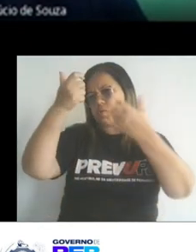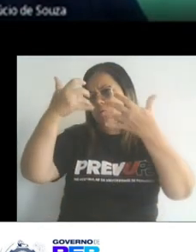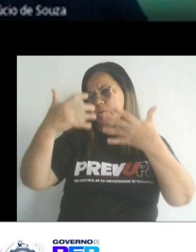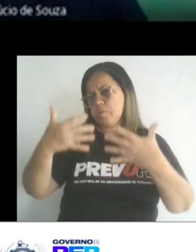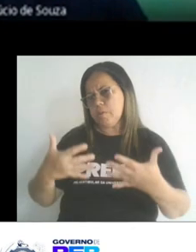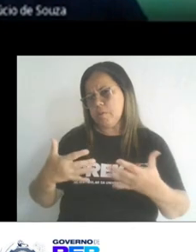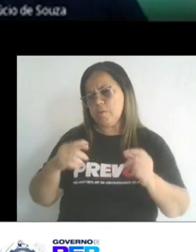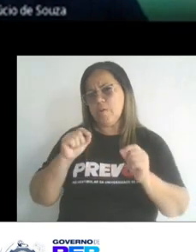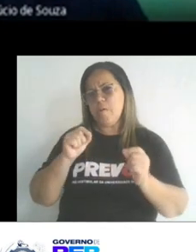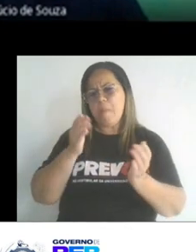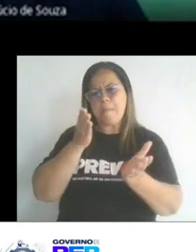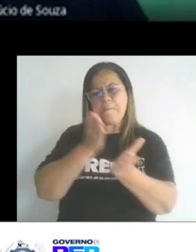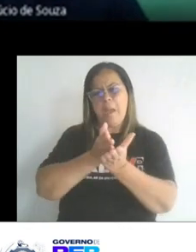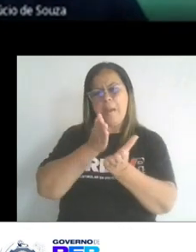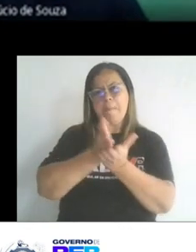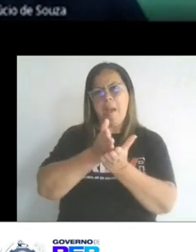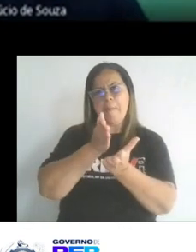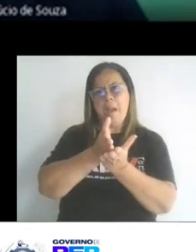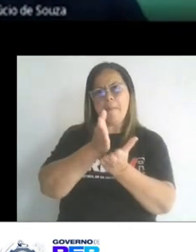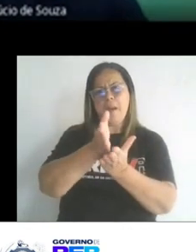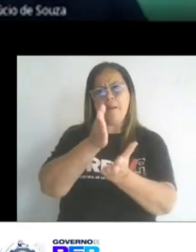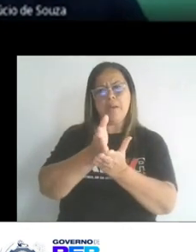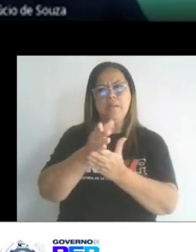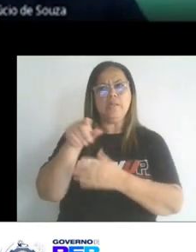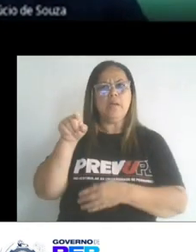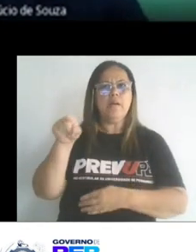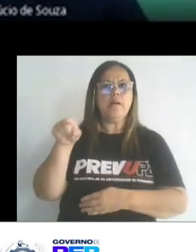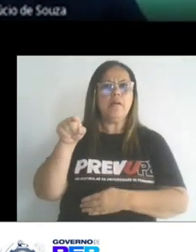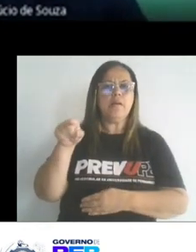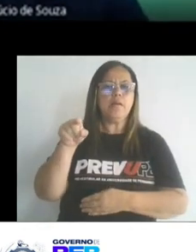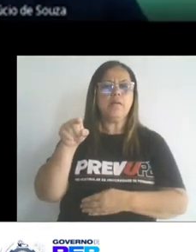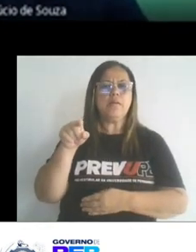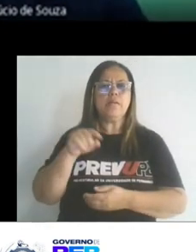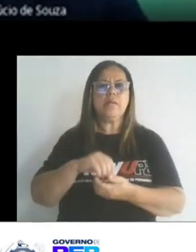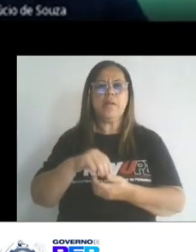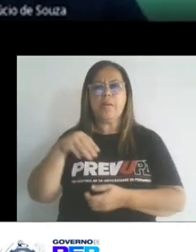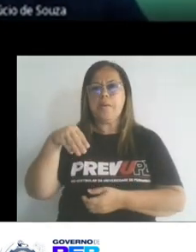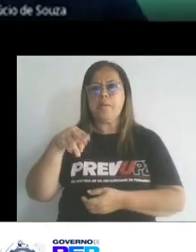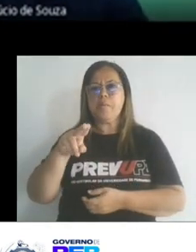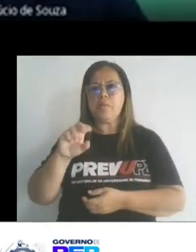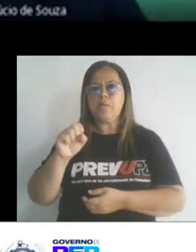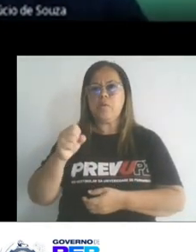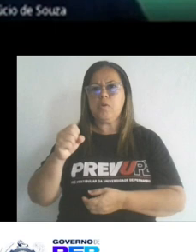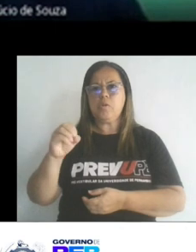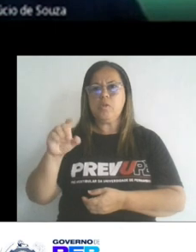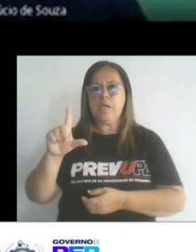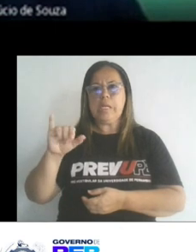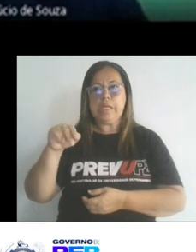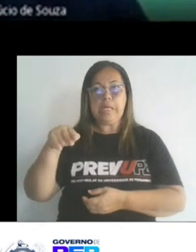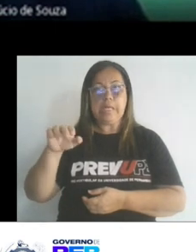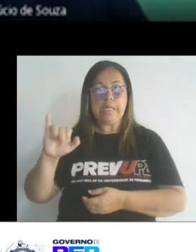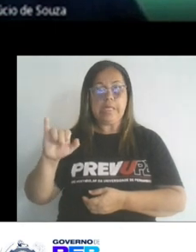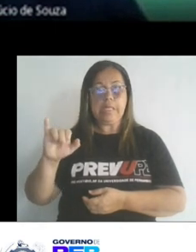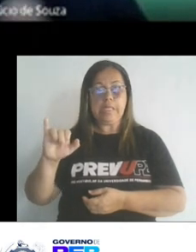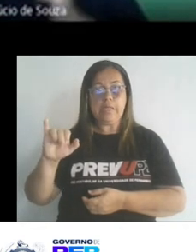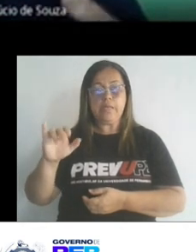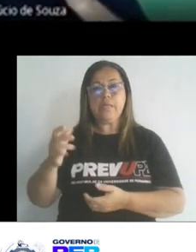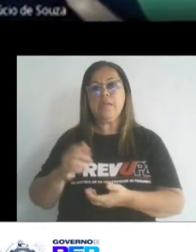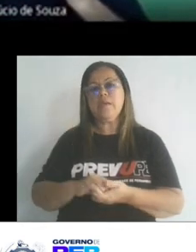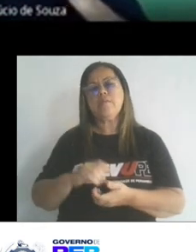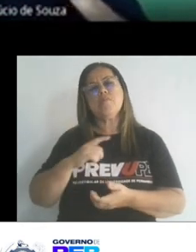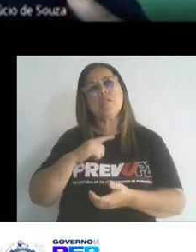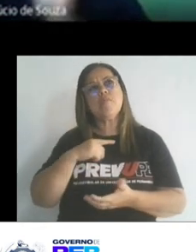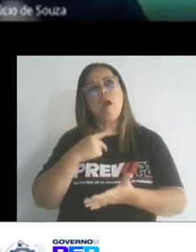Mussolini princípio do fascismo estamos falando do período entre guerras na Europa